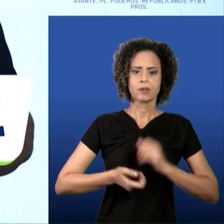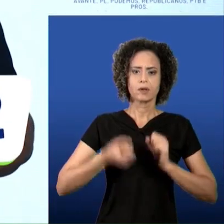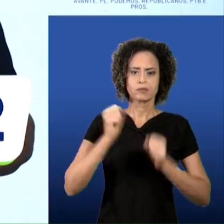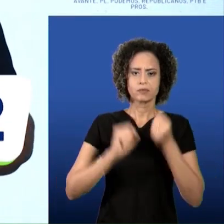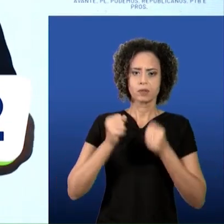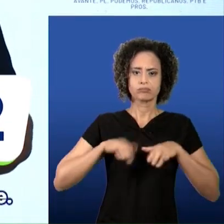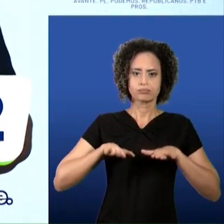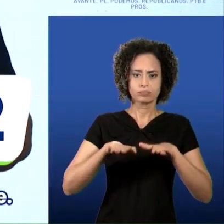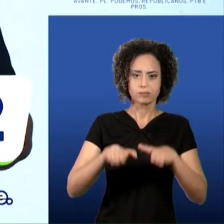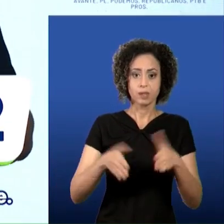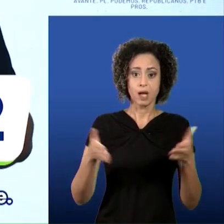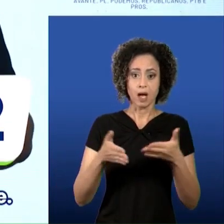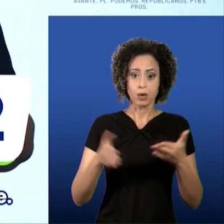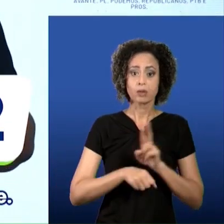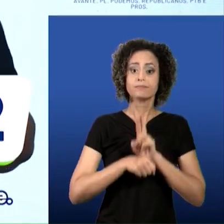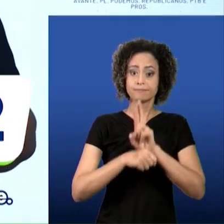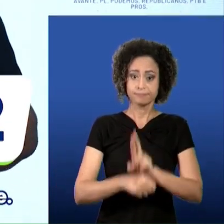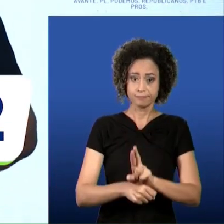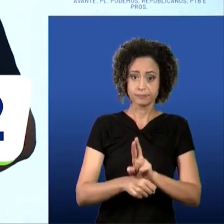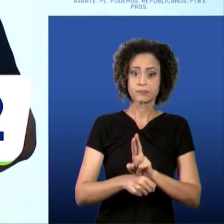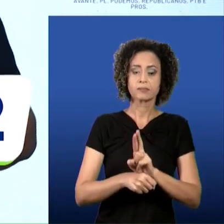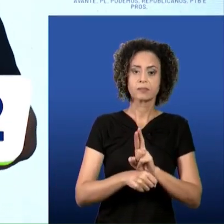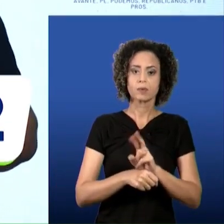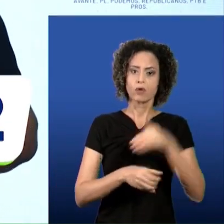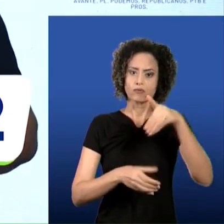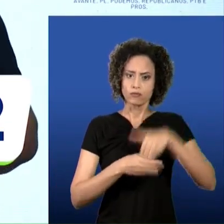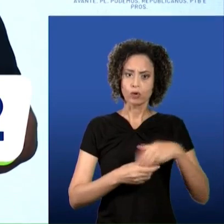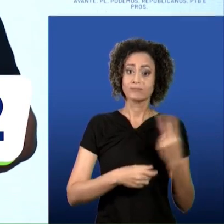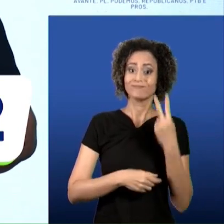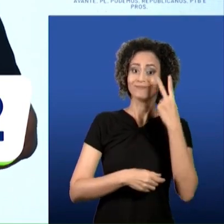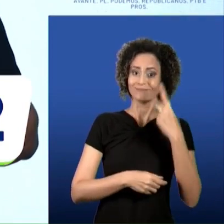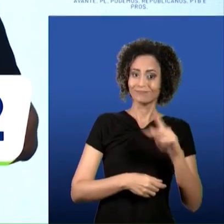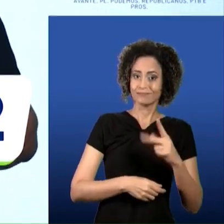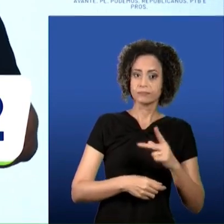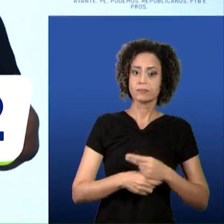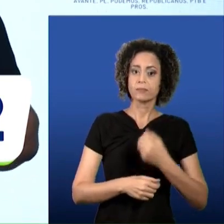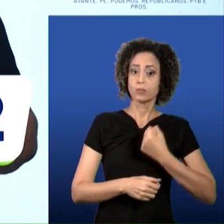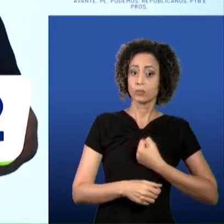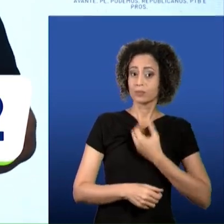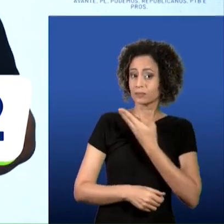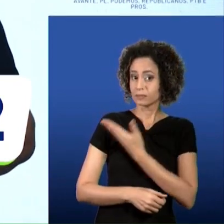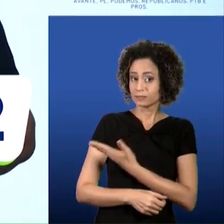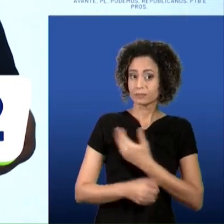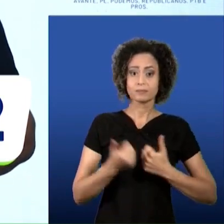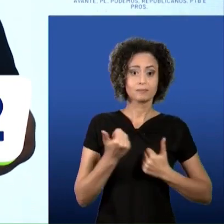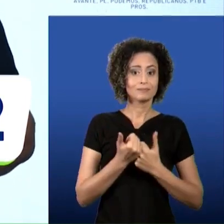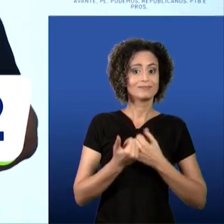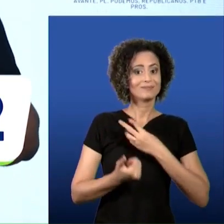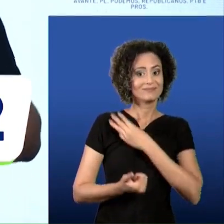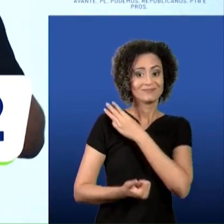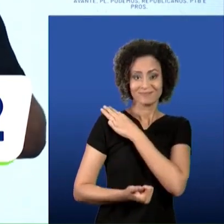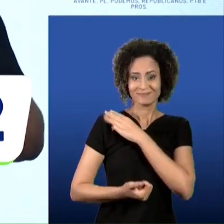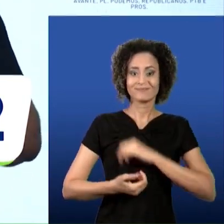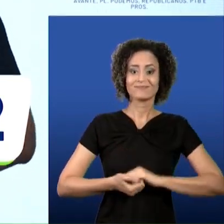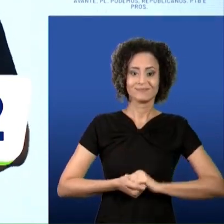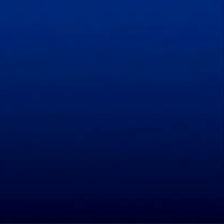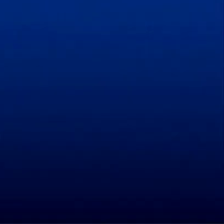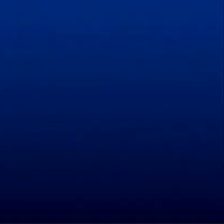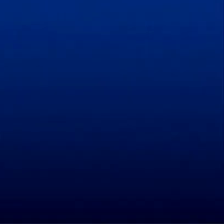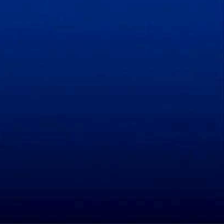A indústria da confecção agora tem um representante. Faça seu voto valer a pena. Dajano Cândido, 14522, tô